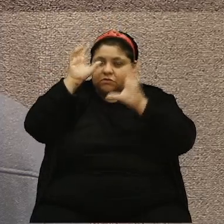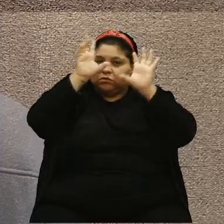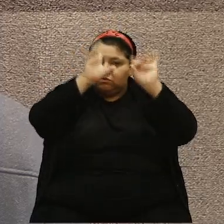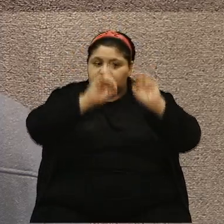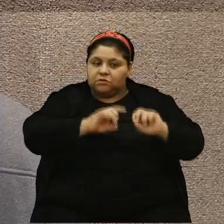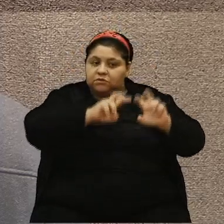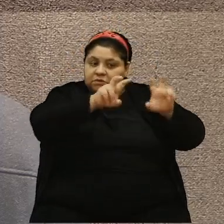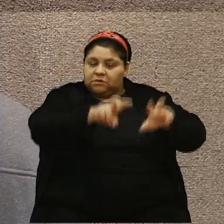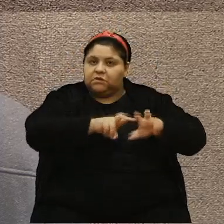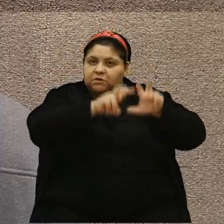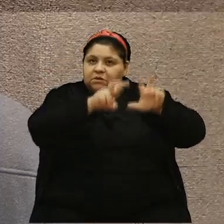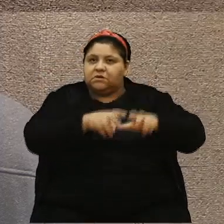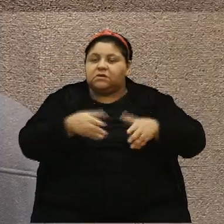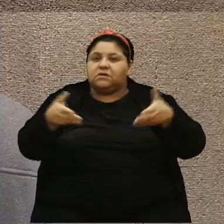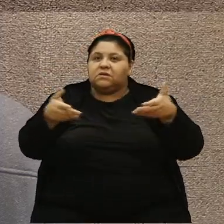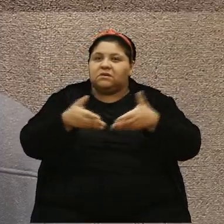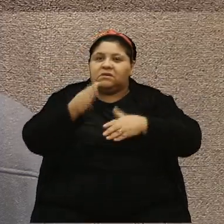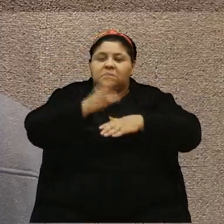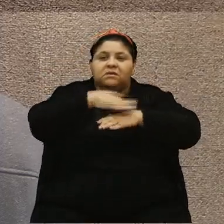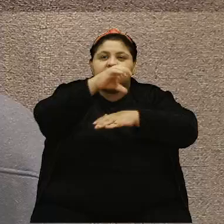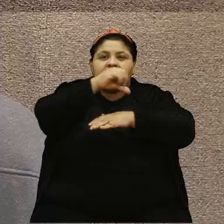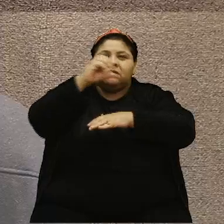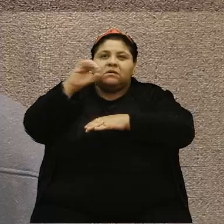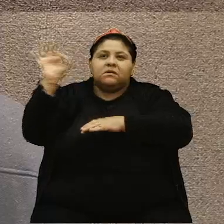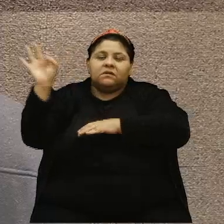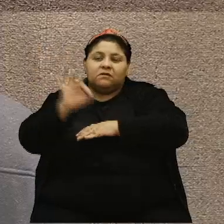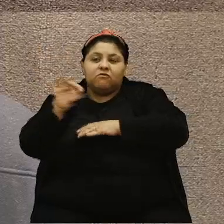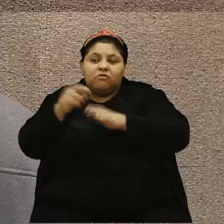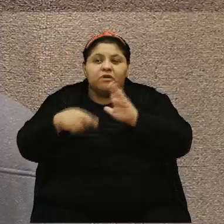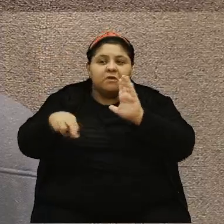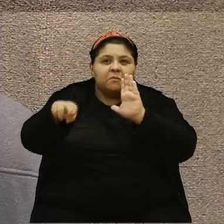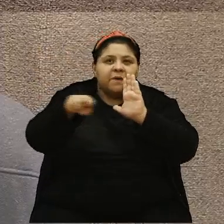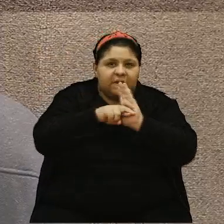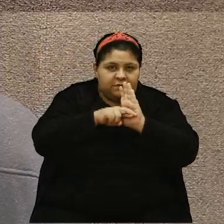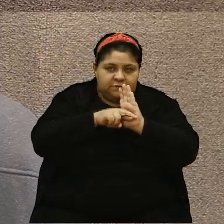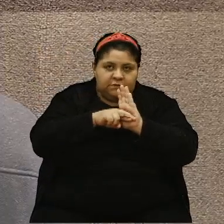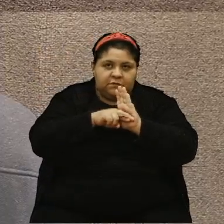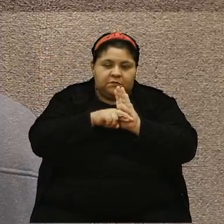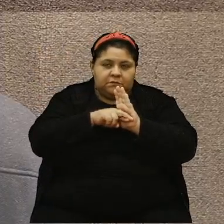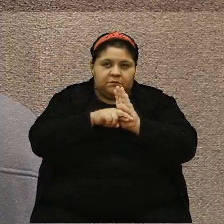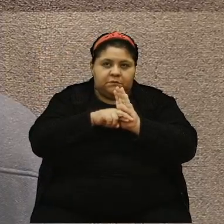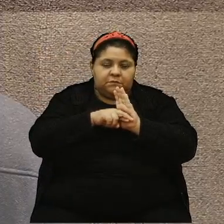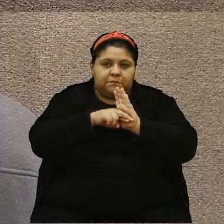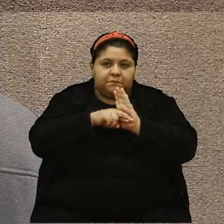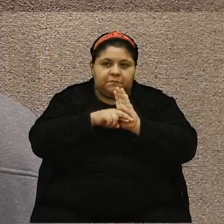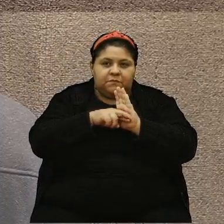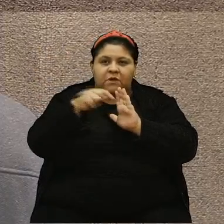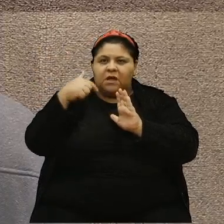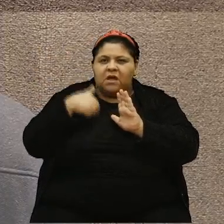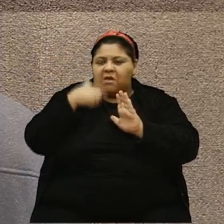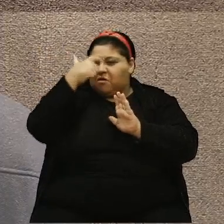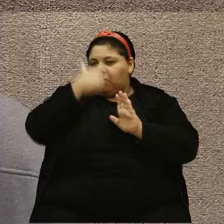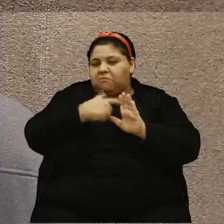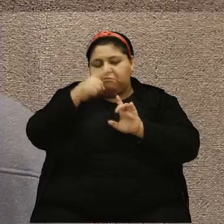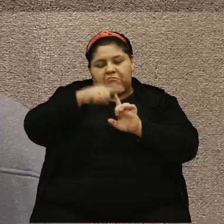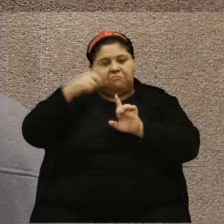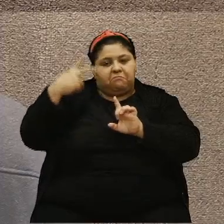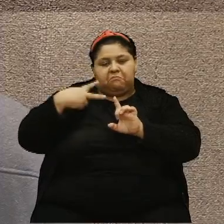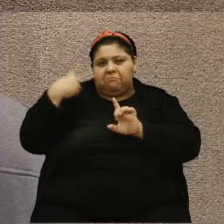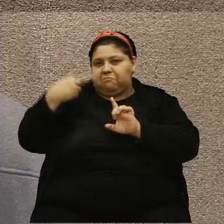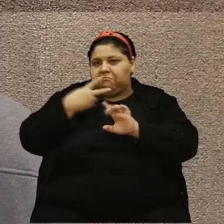interior, já mais de 90% foram recuperados. Eu sou do tipo